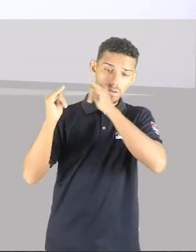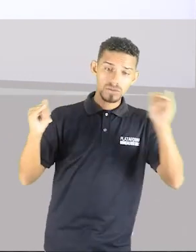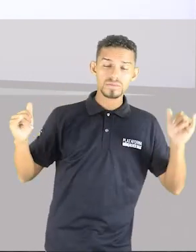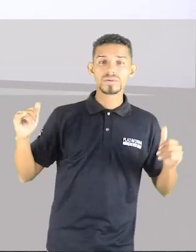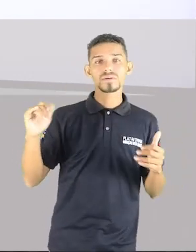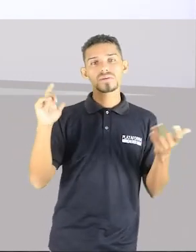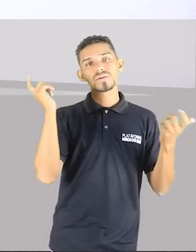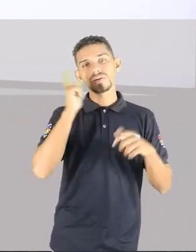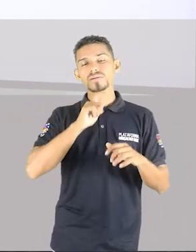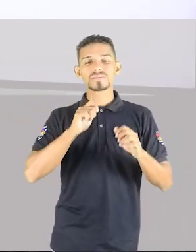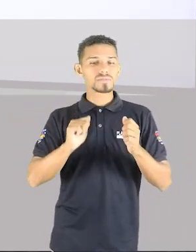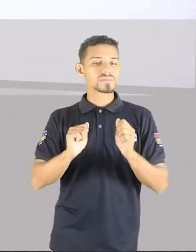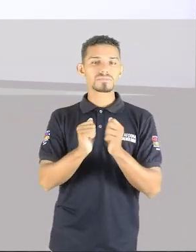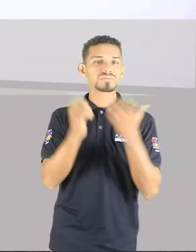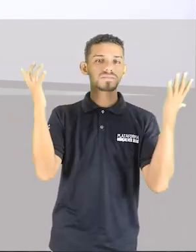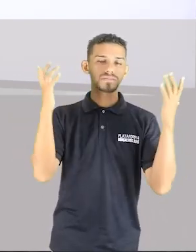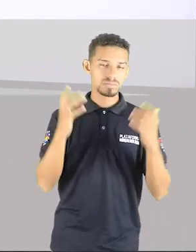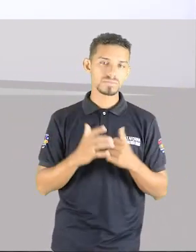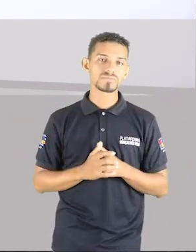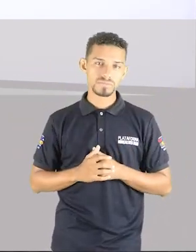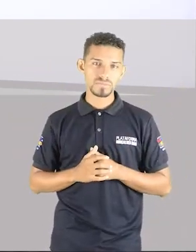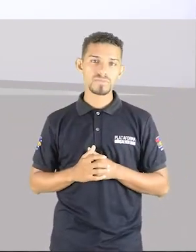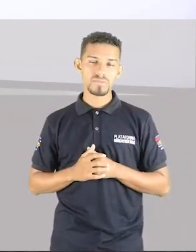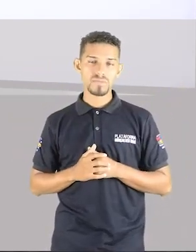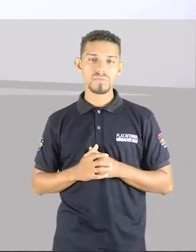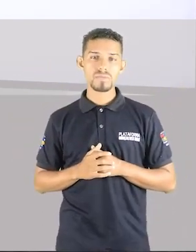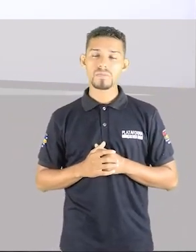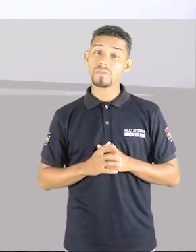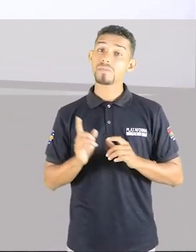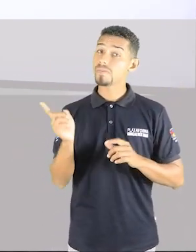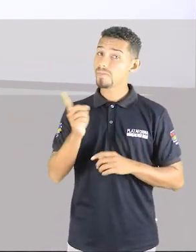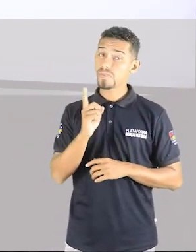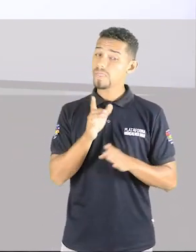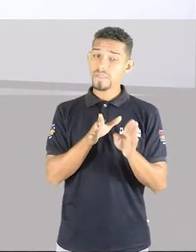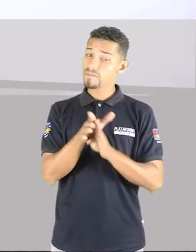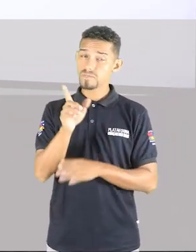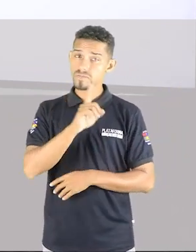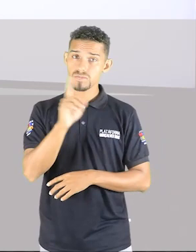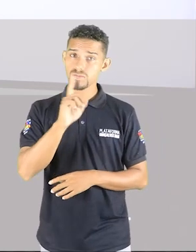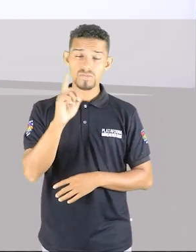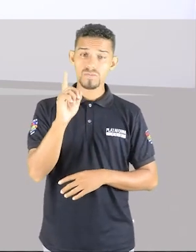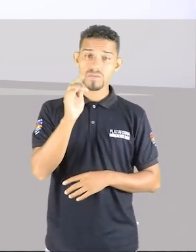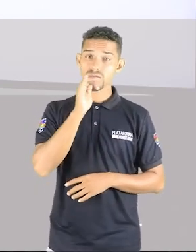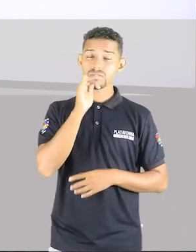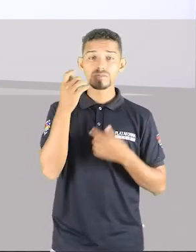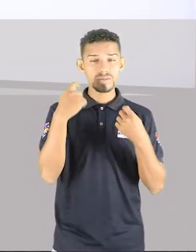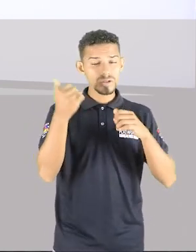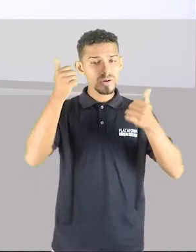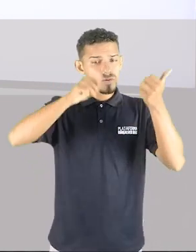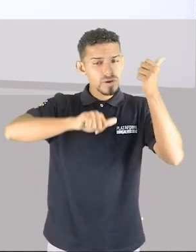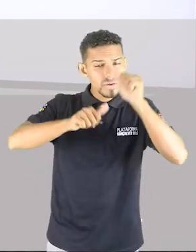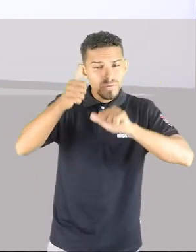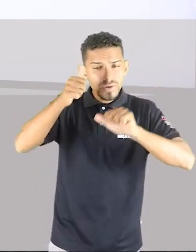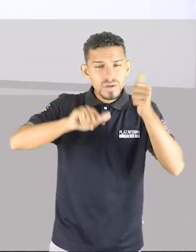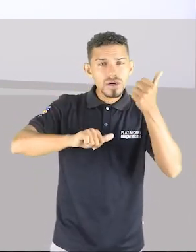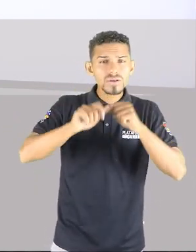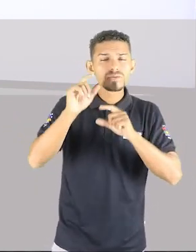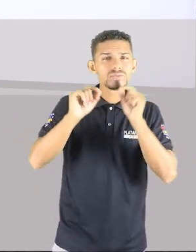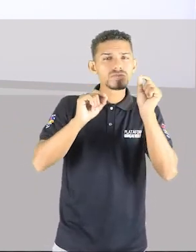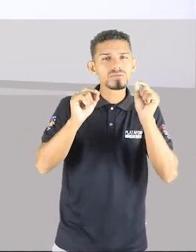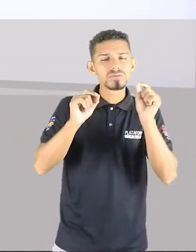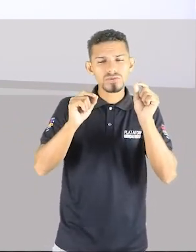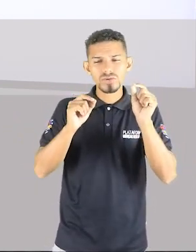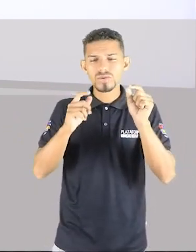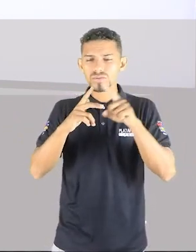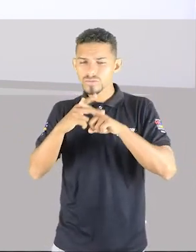passar uma corrente pode queimar Tá então não É aconselhável você ligar logo tem que verificar fazer uma